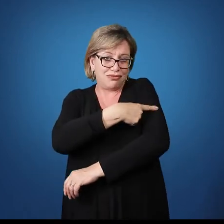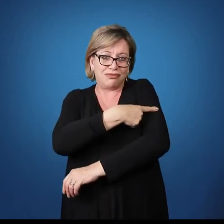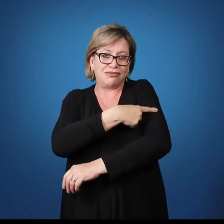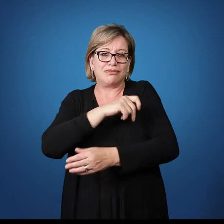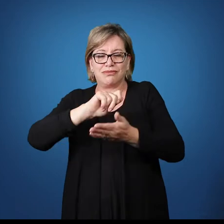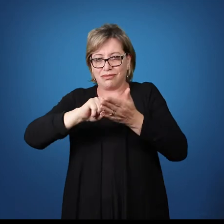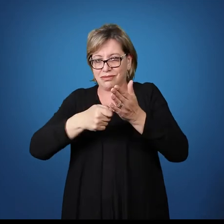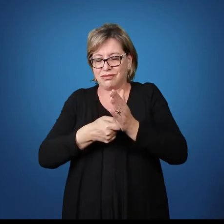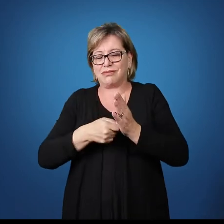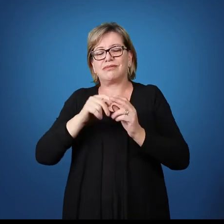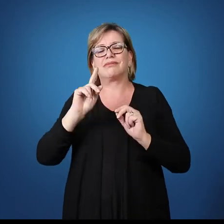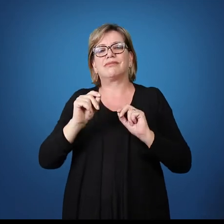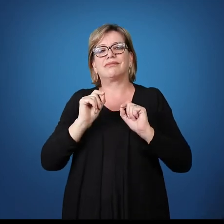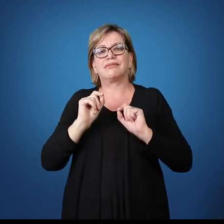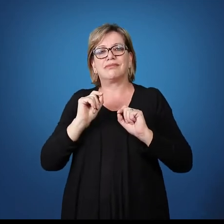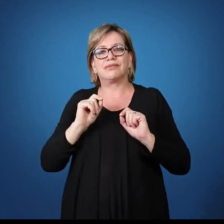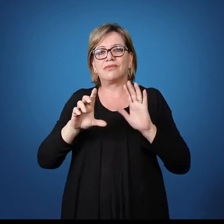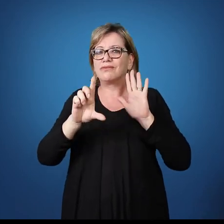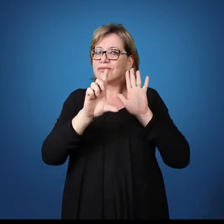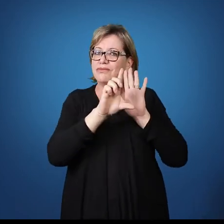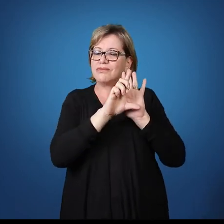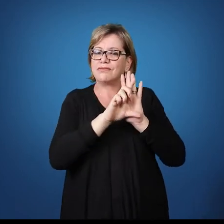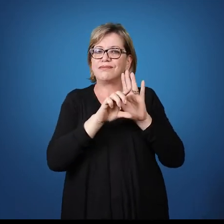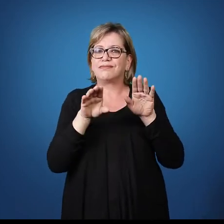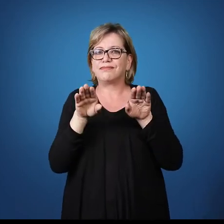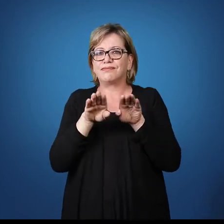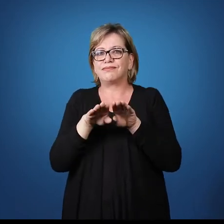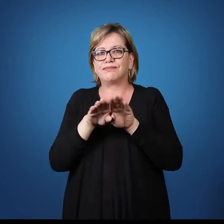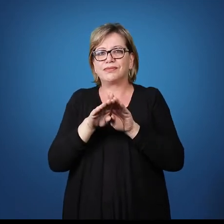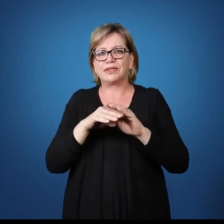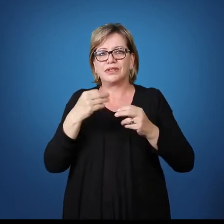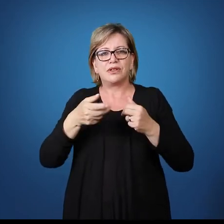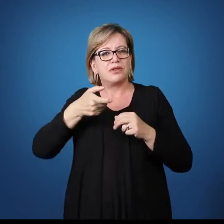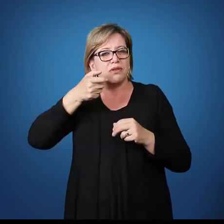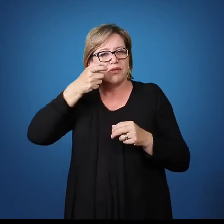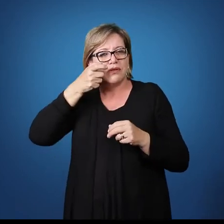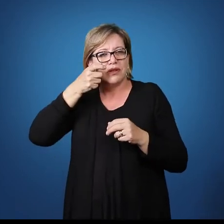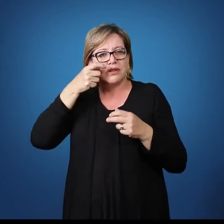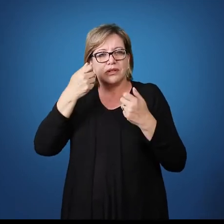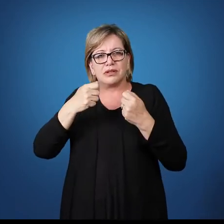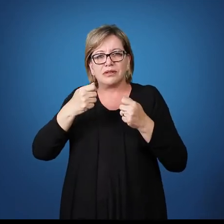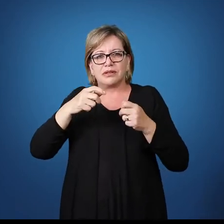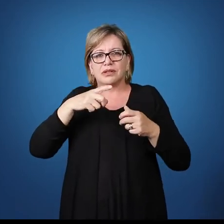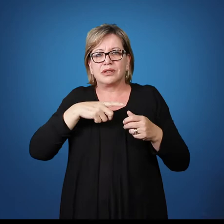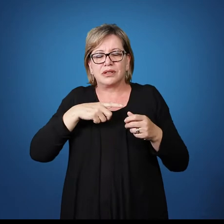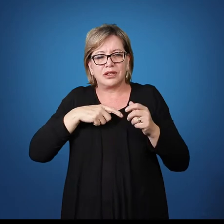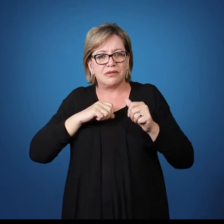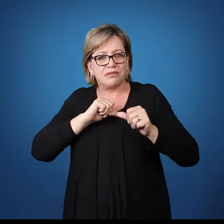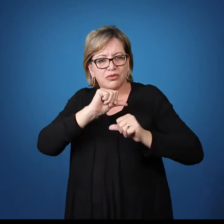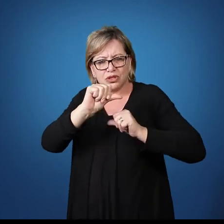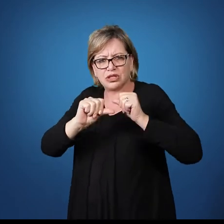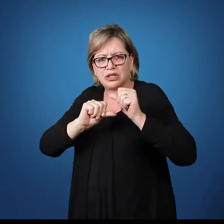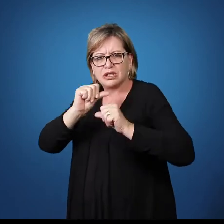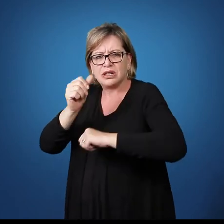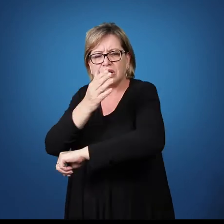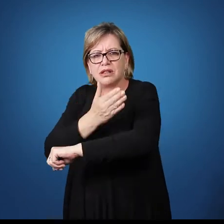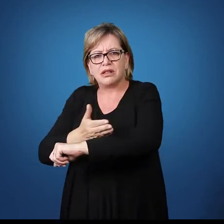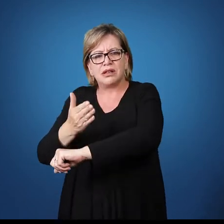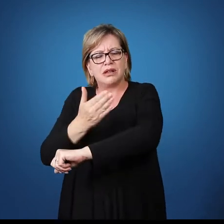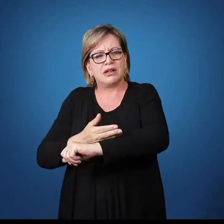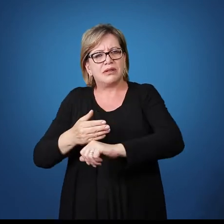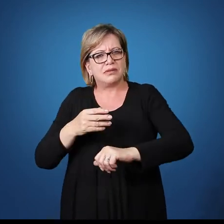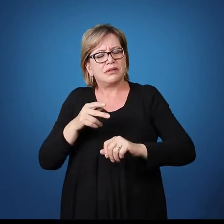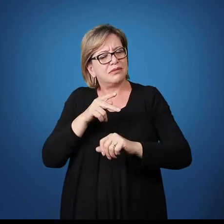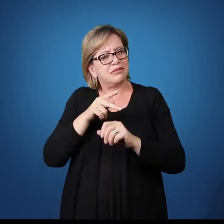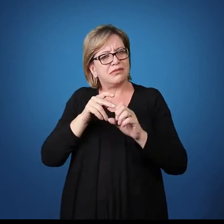ensino fundamental. Com essa legislação, a gente observa que precisa ter toda uma modificação nas práticas pedagógicas